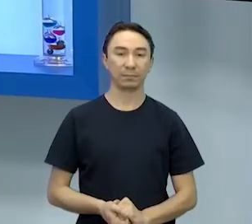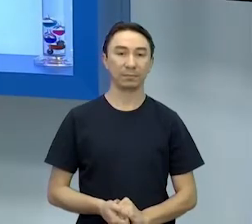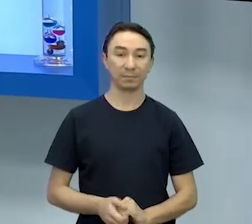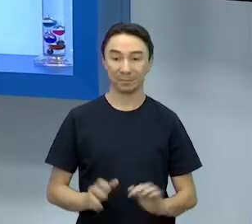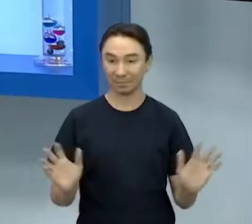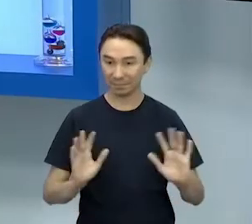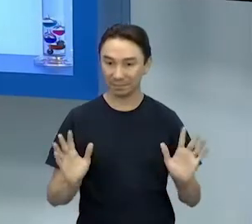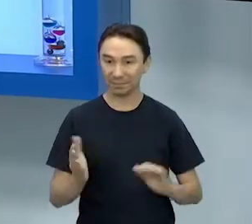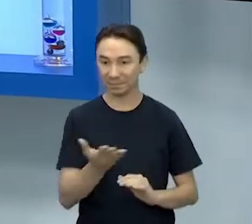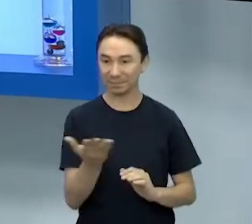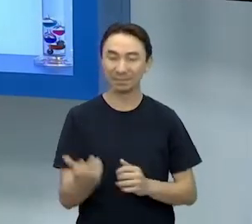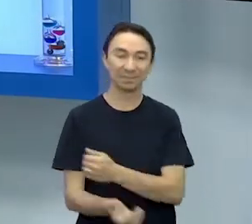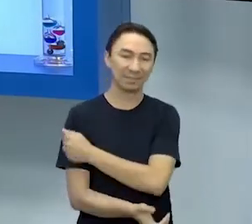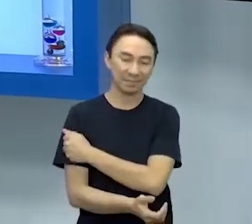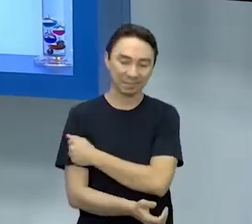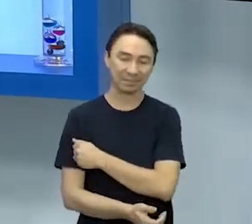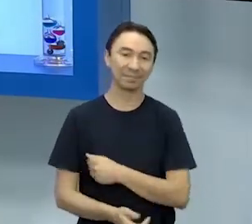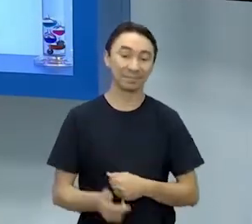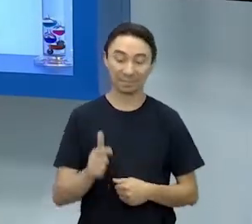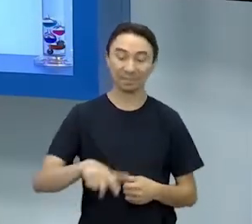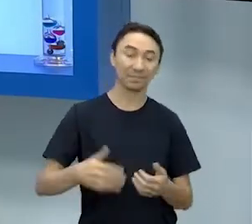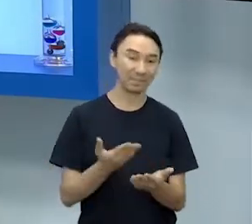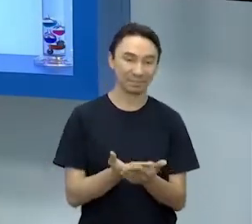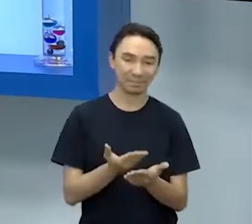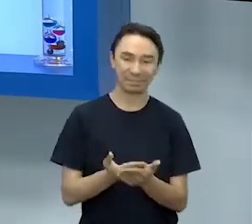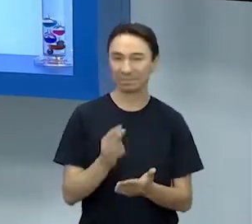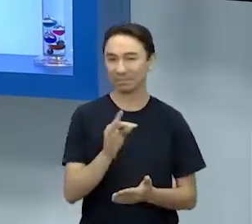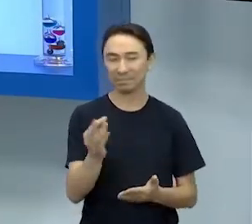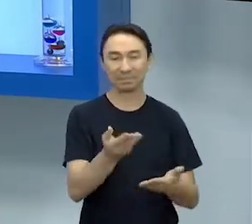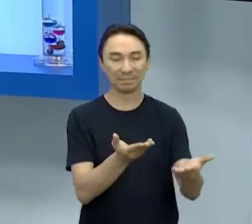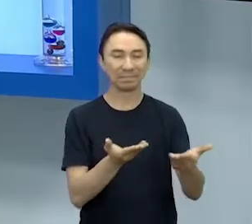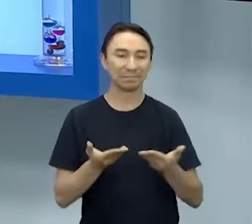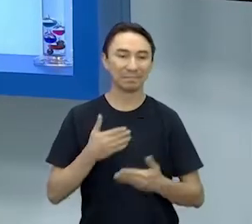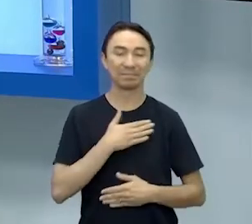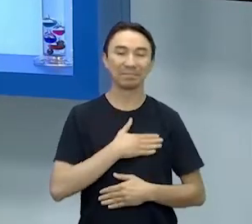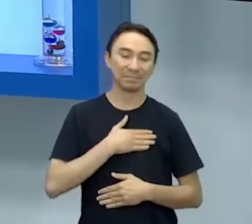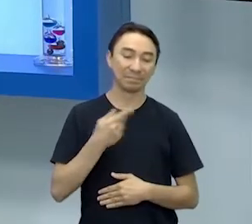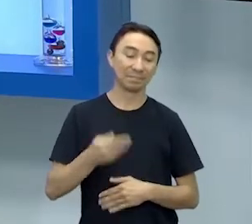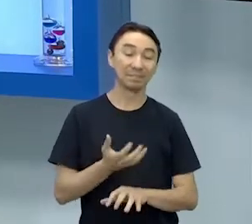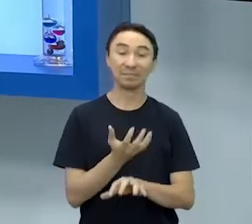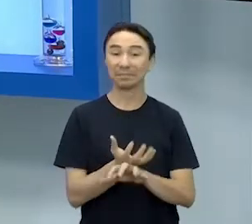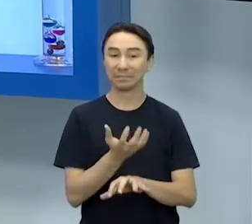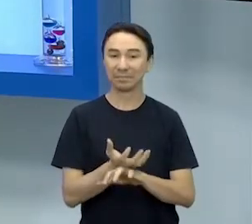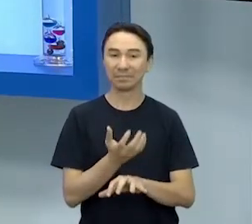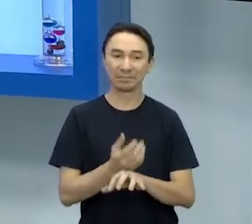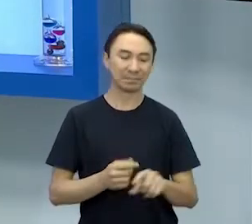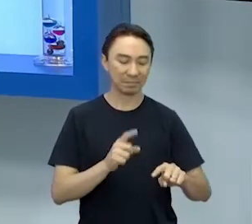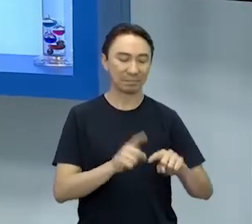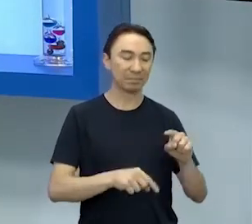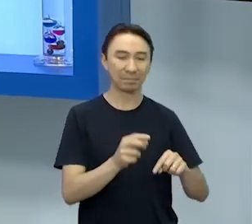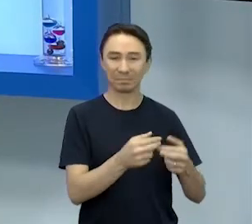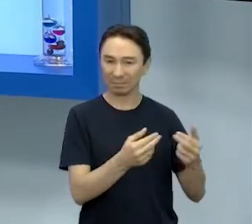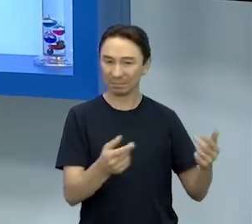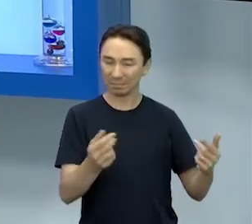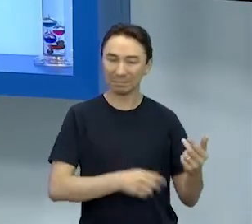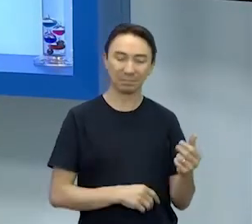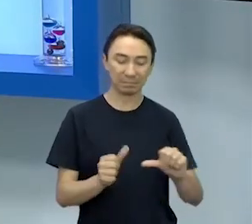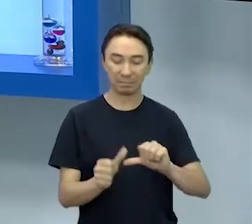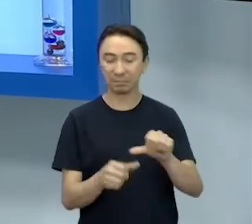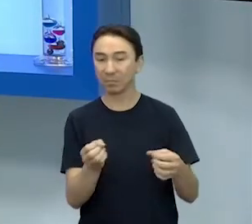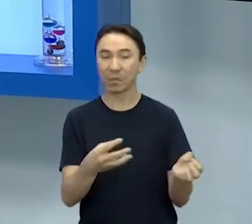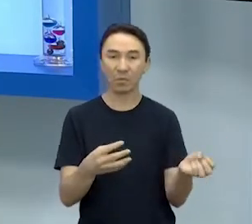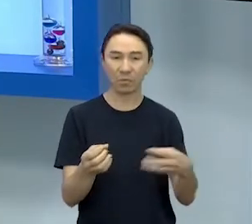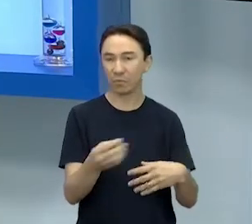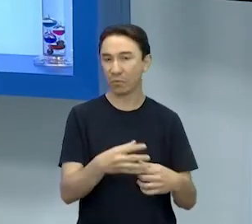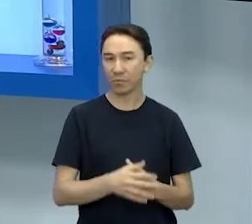Olá, estudantes! Sejam bem-vindos a mais uma aula do nosso componente Materiais Inovadores. Meu nome é Diana Barp, mas vocês podem